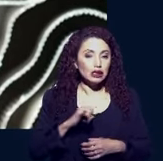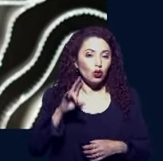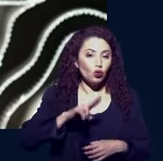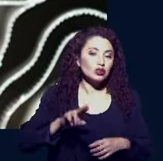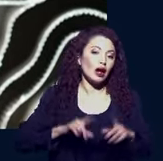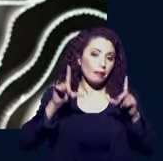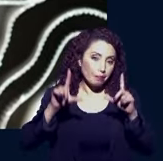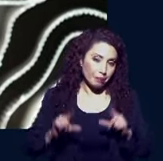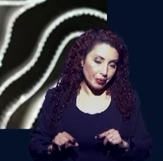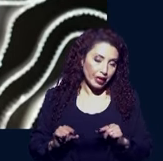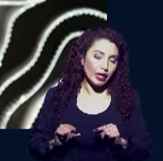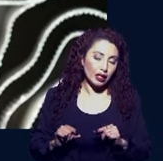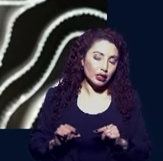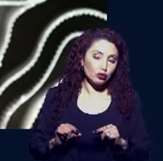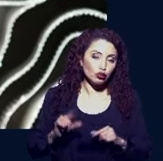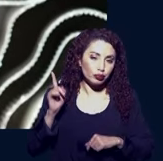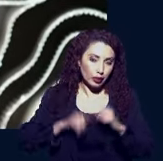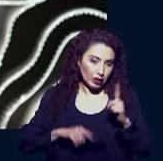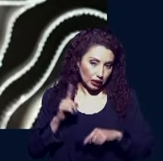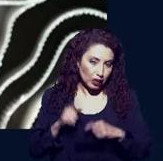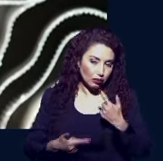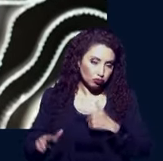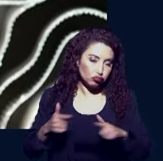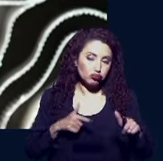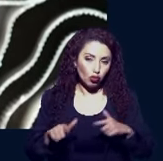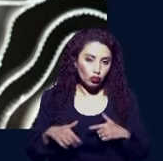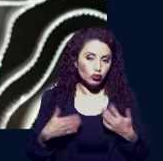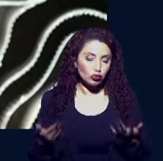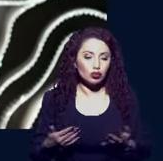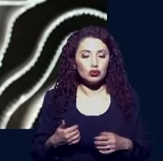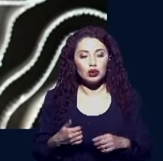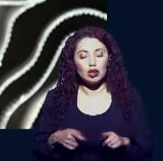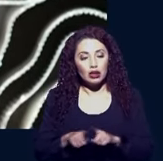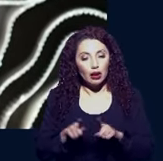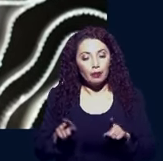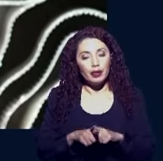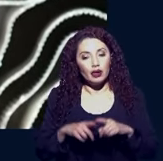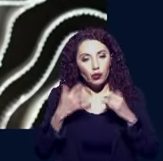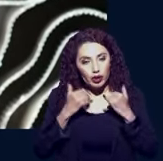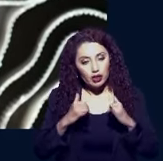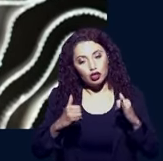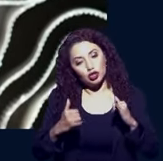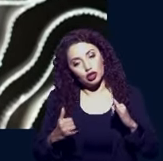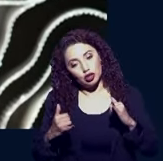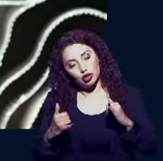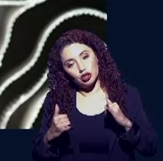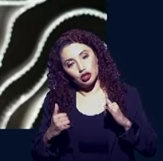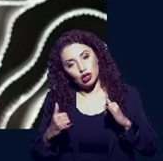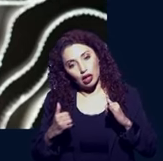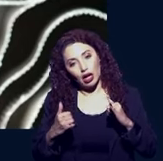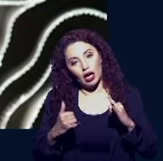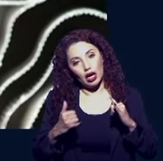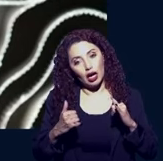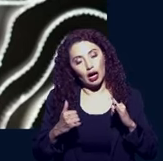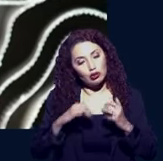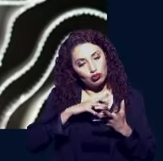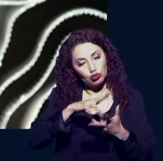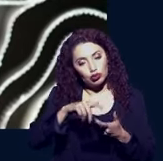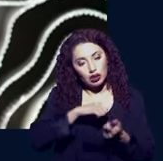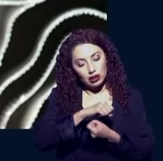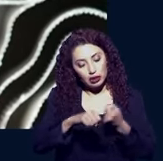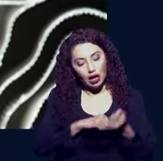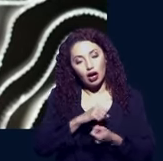agora a pouco com Holanda o nosso uso é menos intensivo de insumo uma fonte de energia que também vem de uma matriz energética mais limpa uso menos